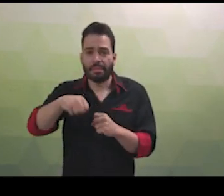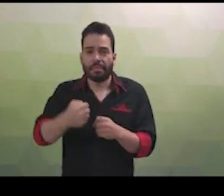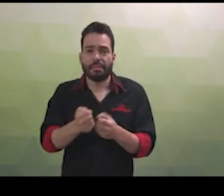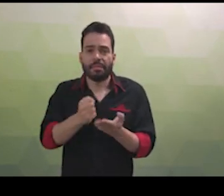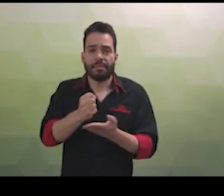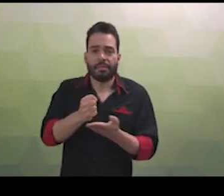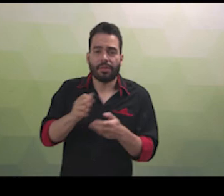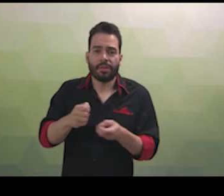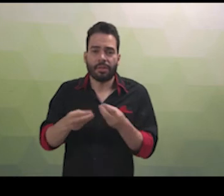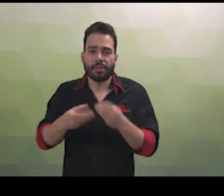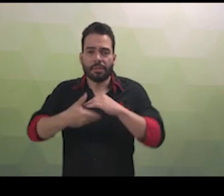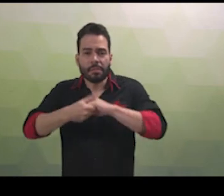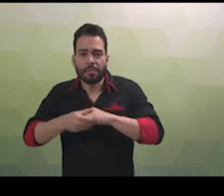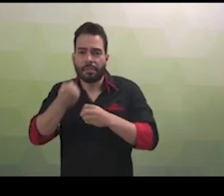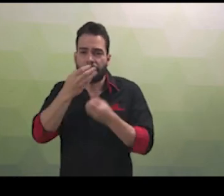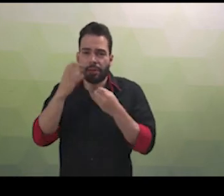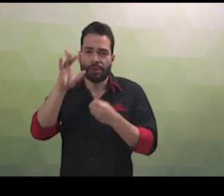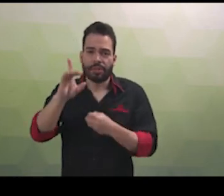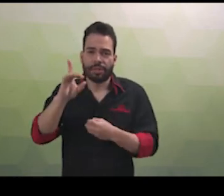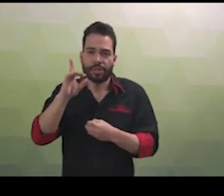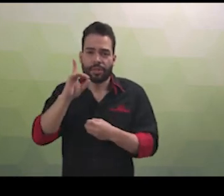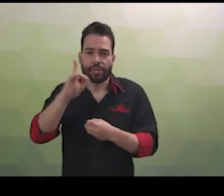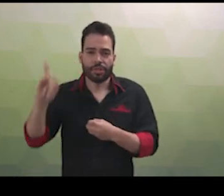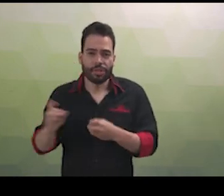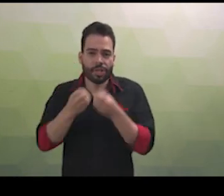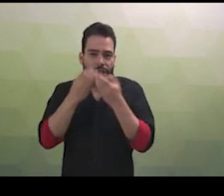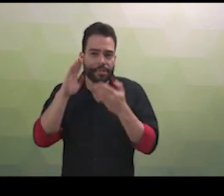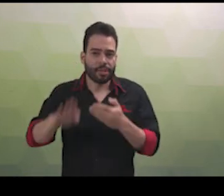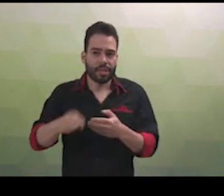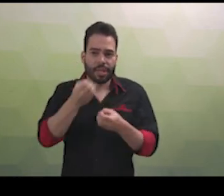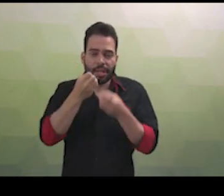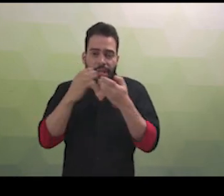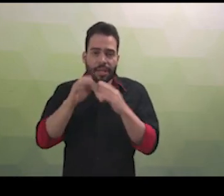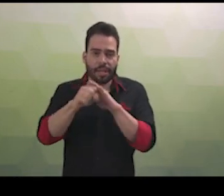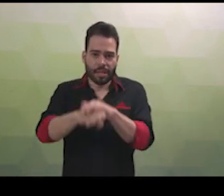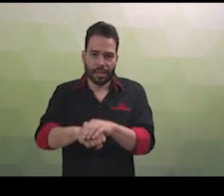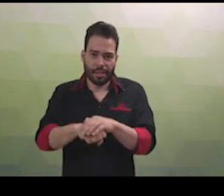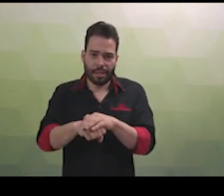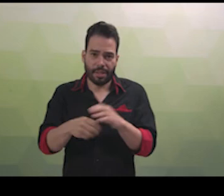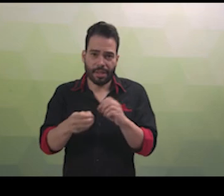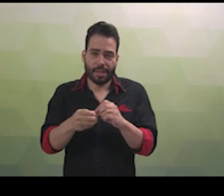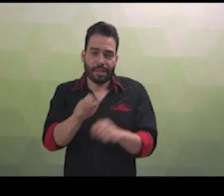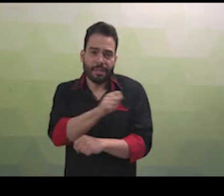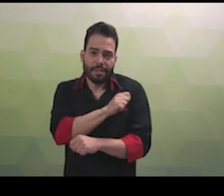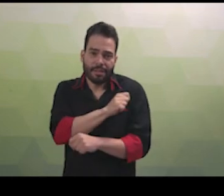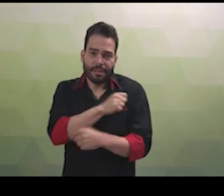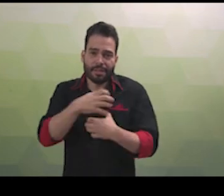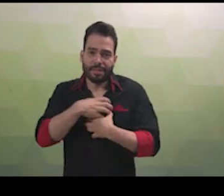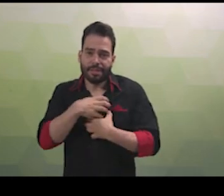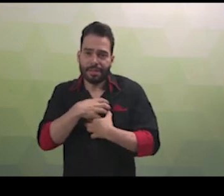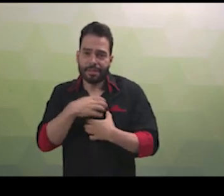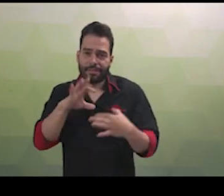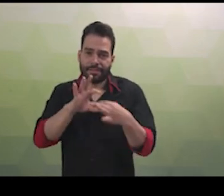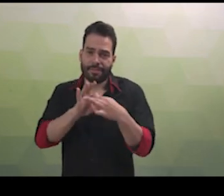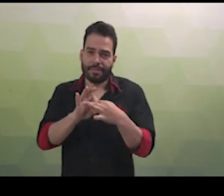tem um aluno surdo, como cumprimentos, bom dia, boa tarde, boa noite. Isso faz com que o aluno se sinta parte daquela turma,